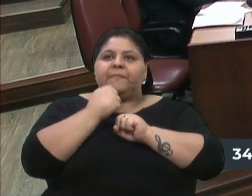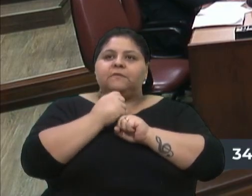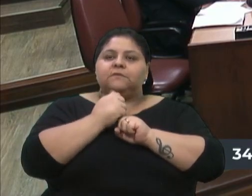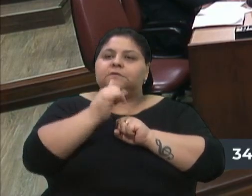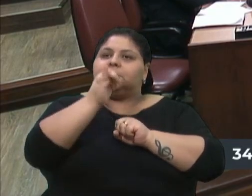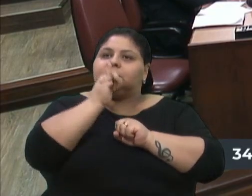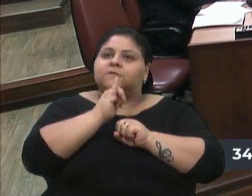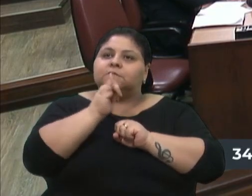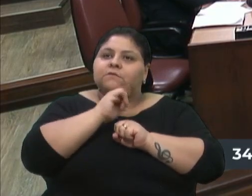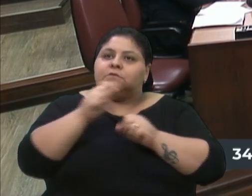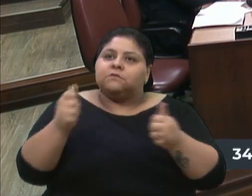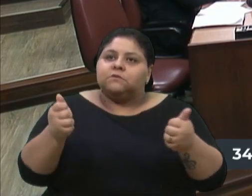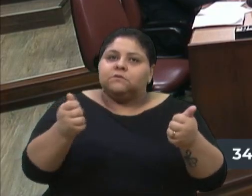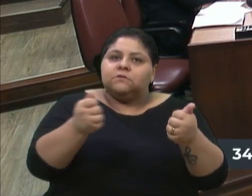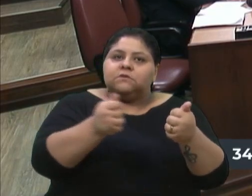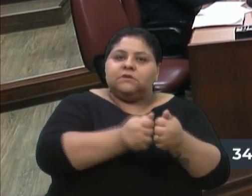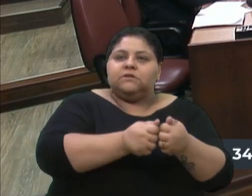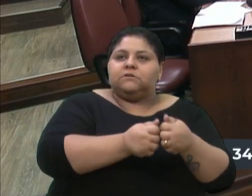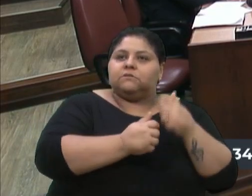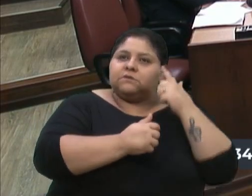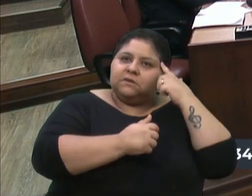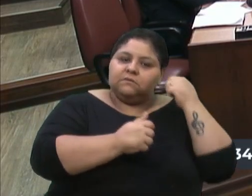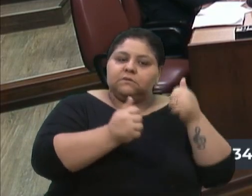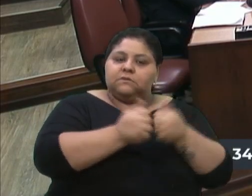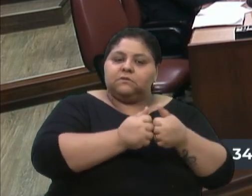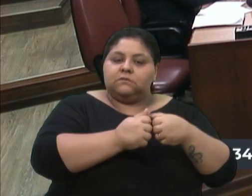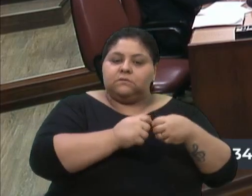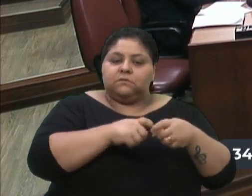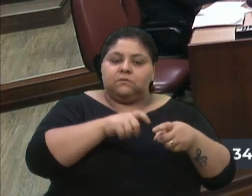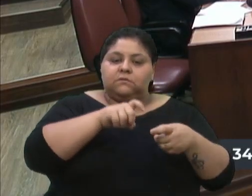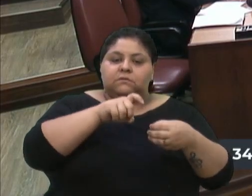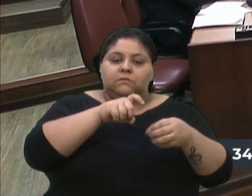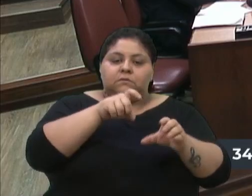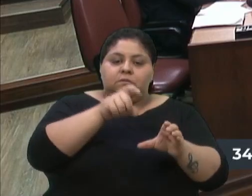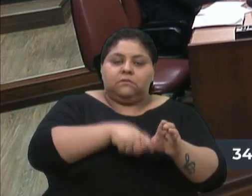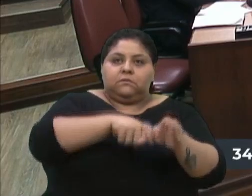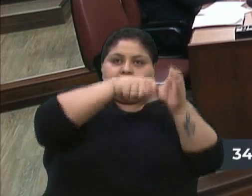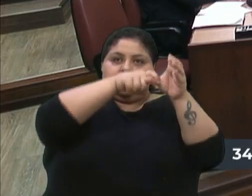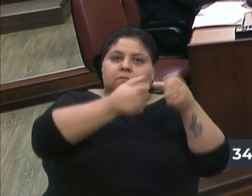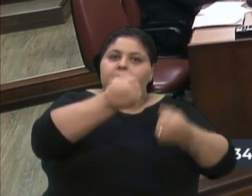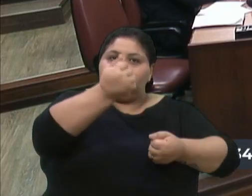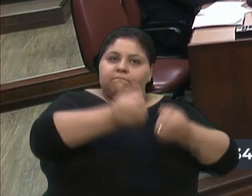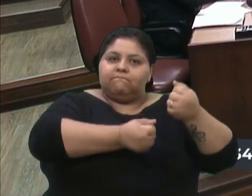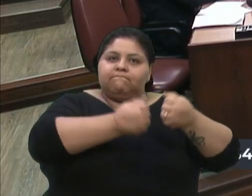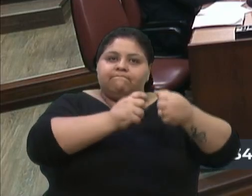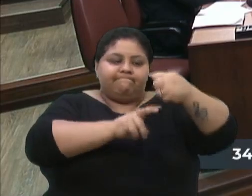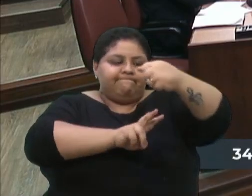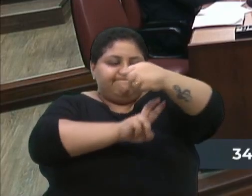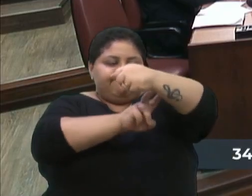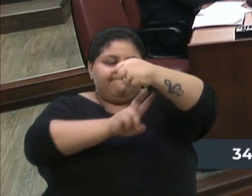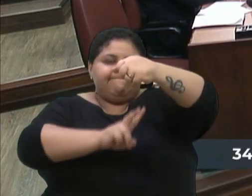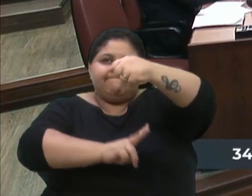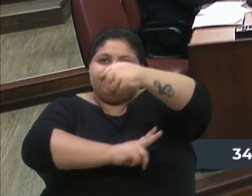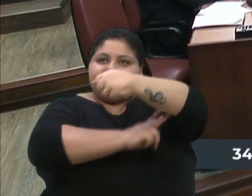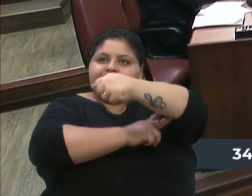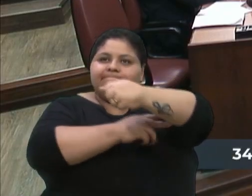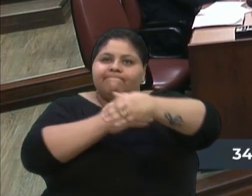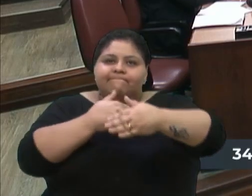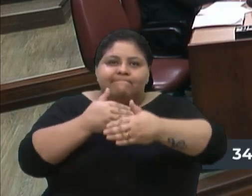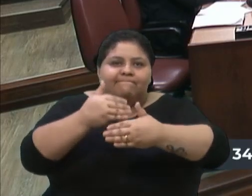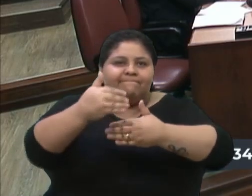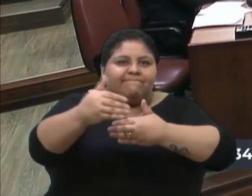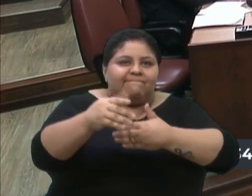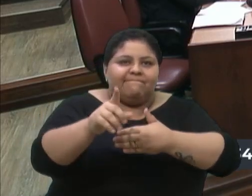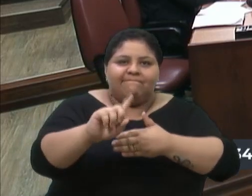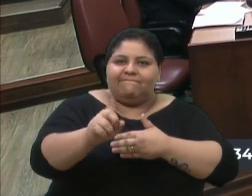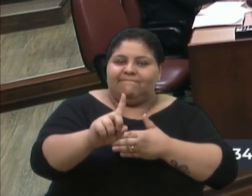próximo aos guinchos Weber, no bairro Capivari, onde que se percebe não avanços. Eu espero que não